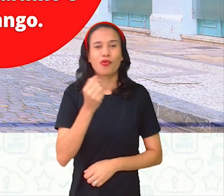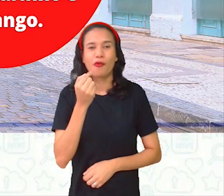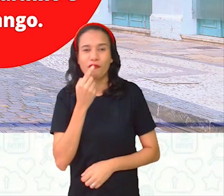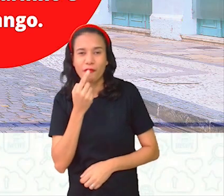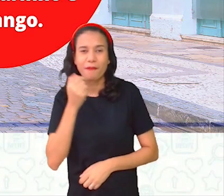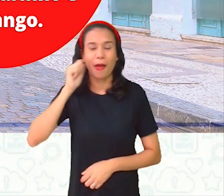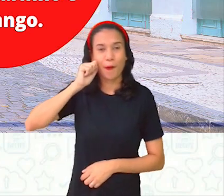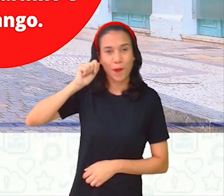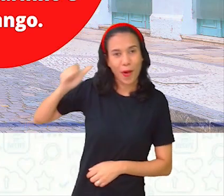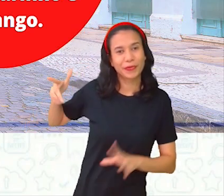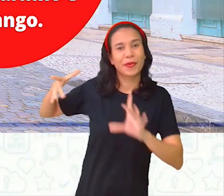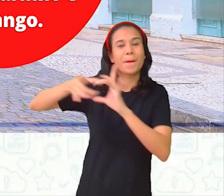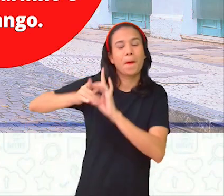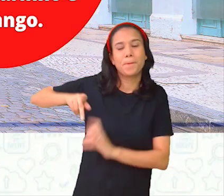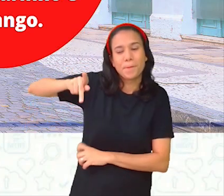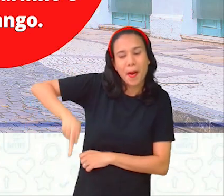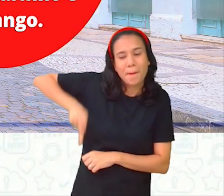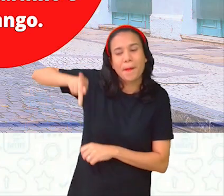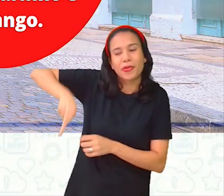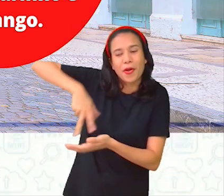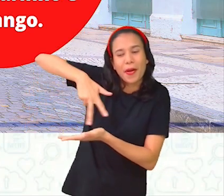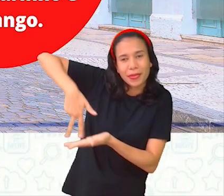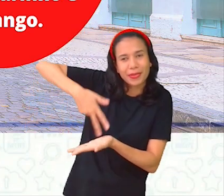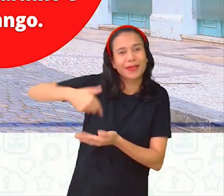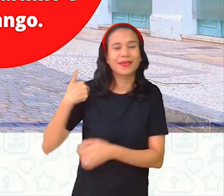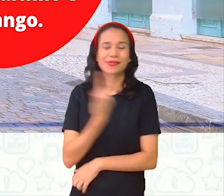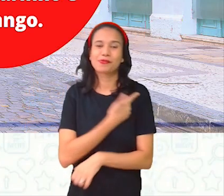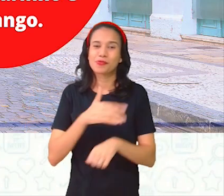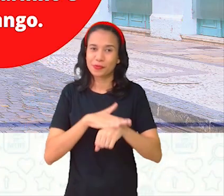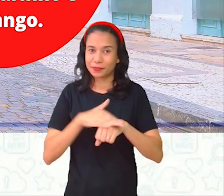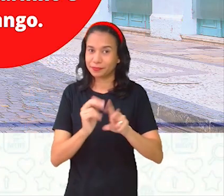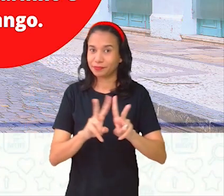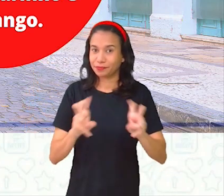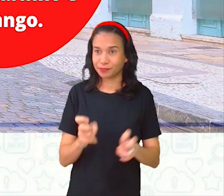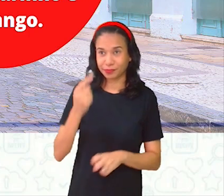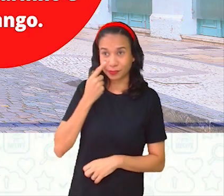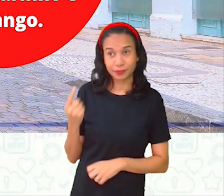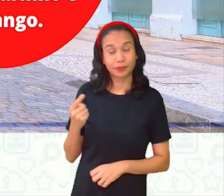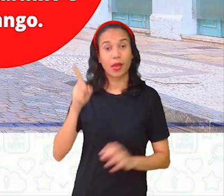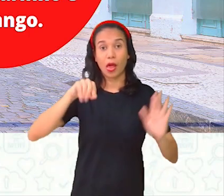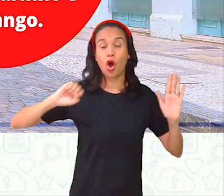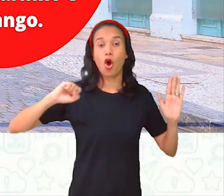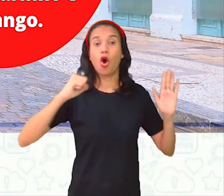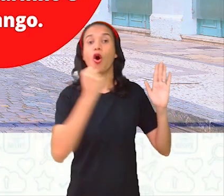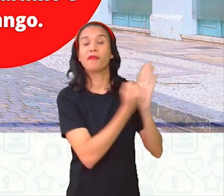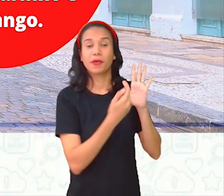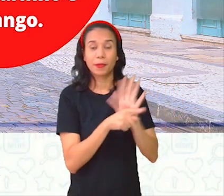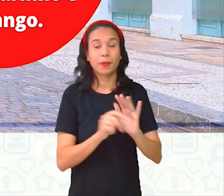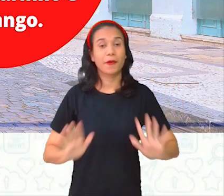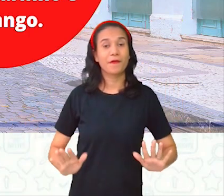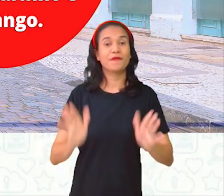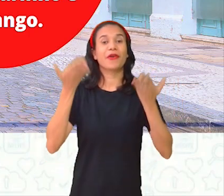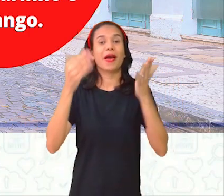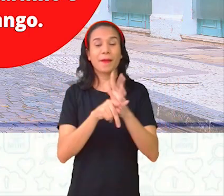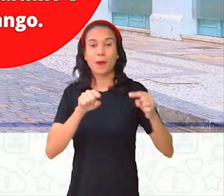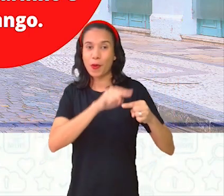azul do nosso pastoril, para a gente falar um pouquinho sobre o ciclo natalino. Então, oficialmente, as festividades